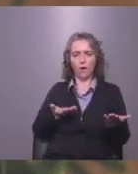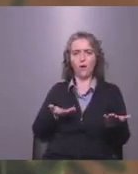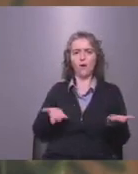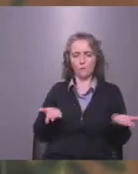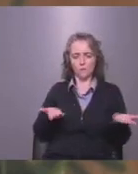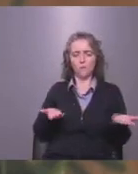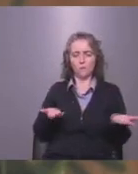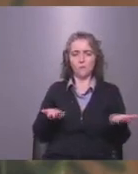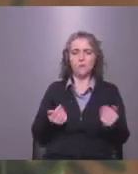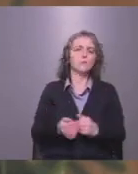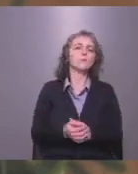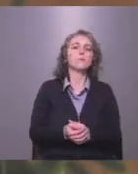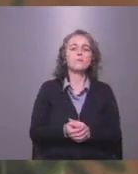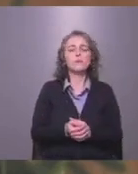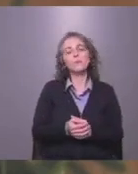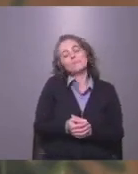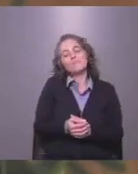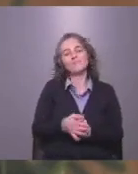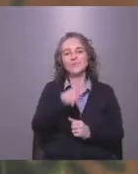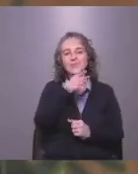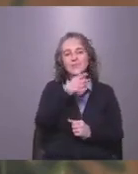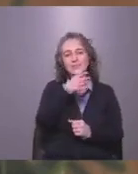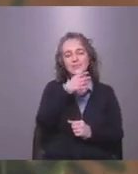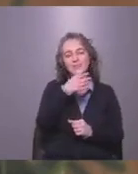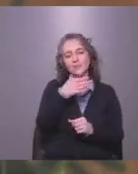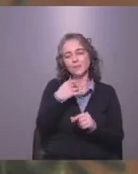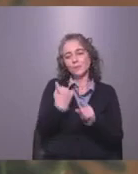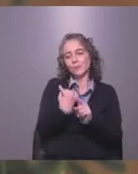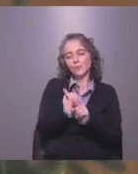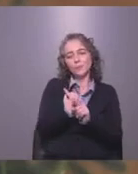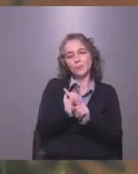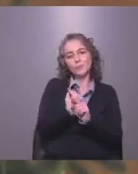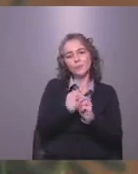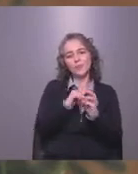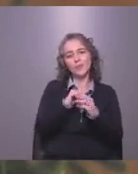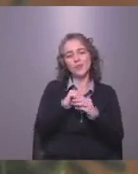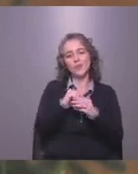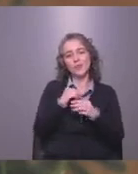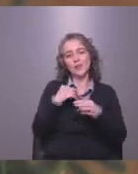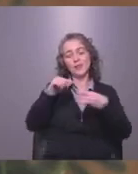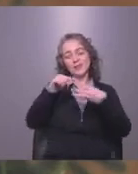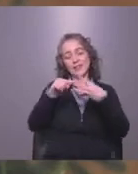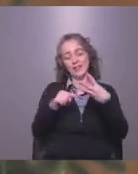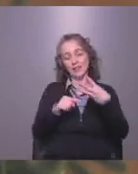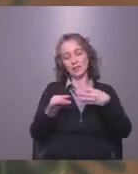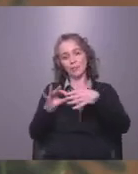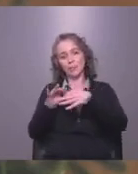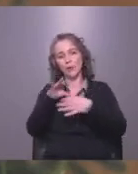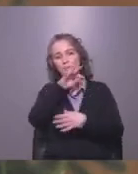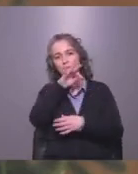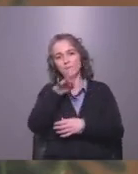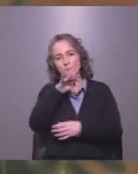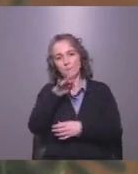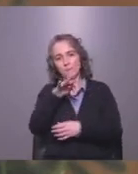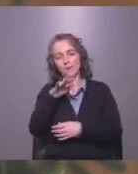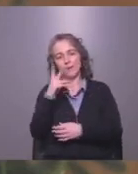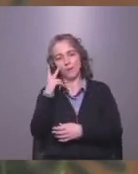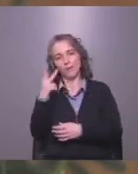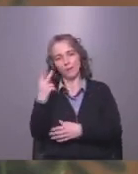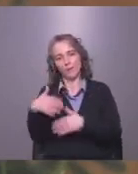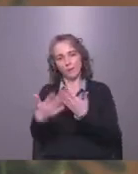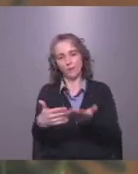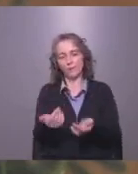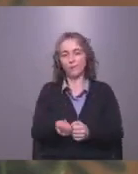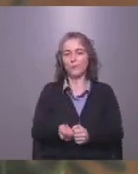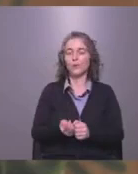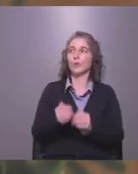Permitam-me que sublinhe apenas três aspectos da vida familiar que a Palavra de Deus, hoje proclamada, vem